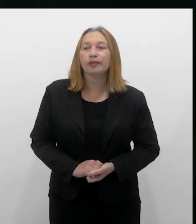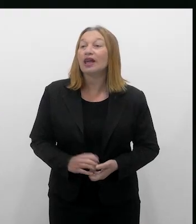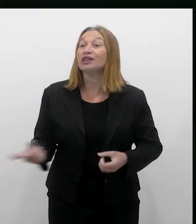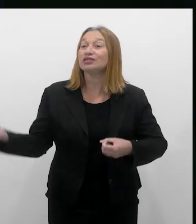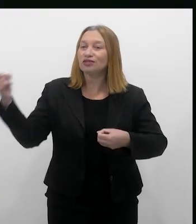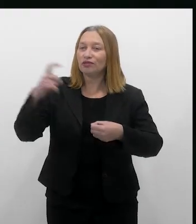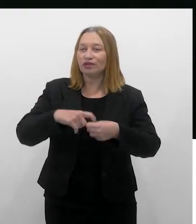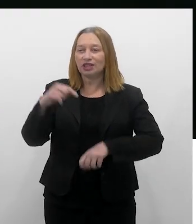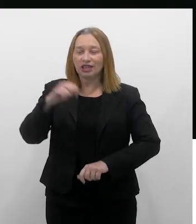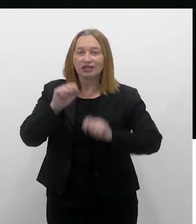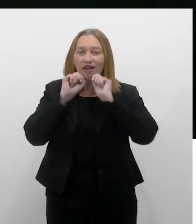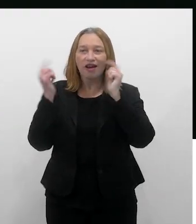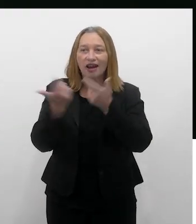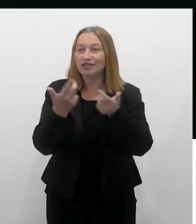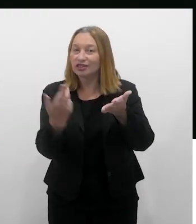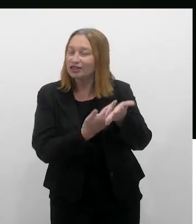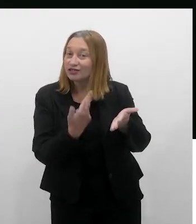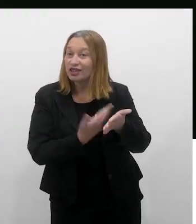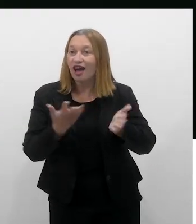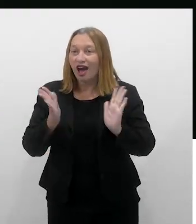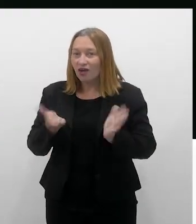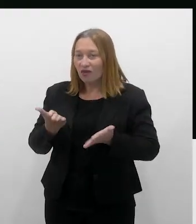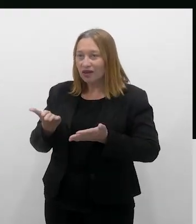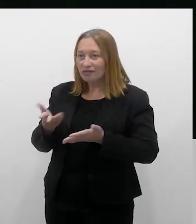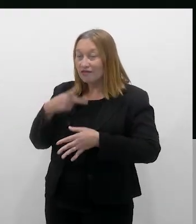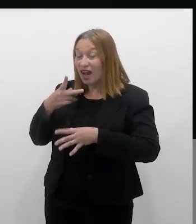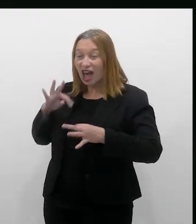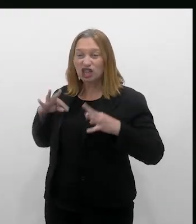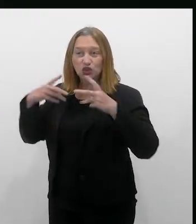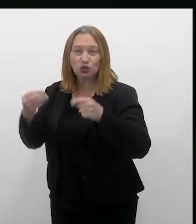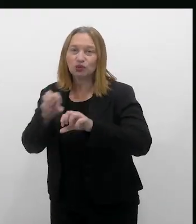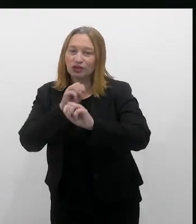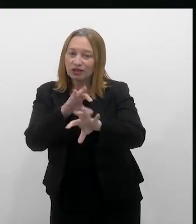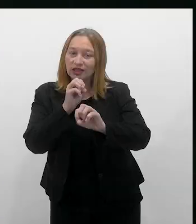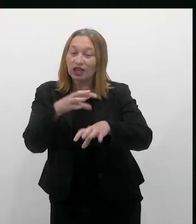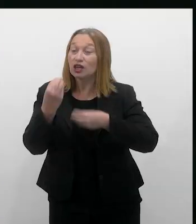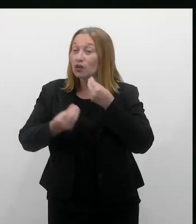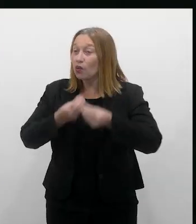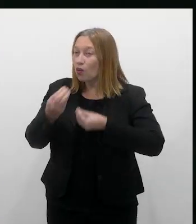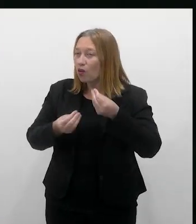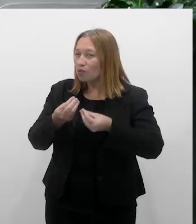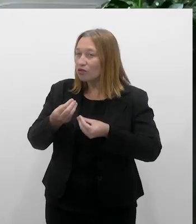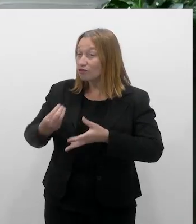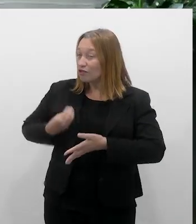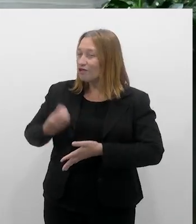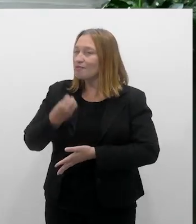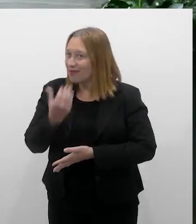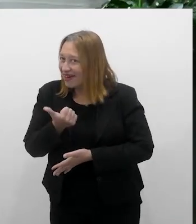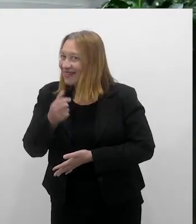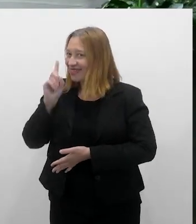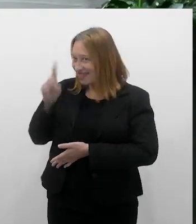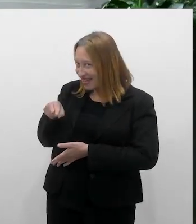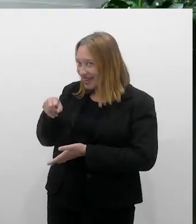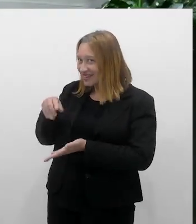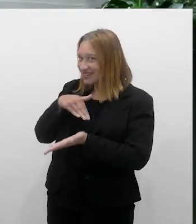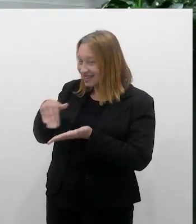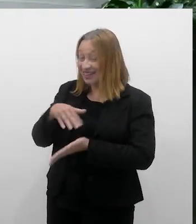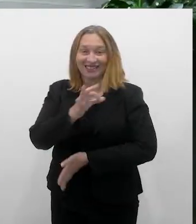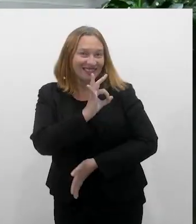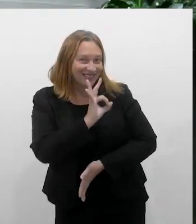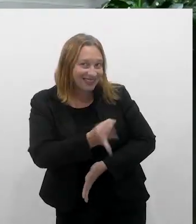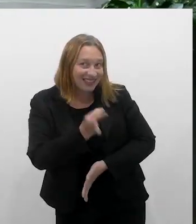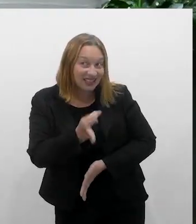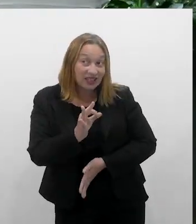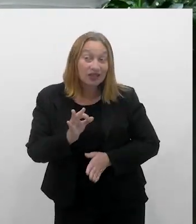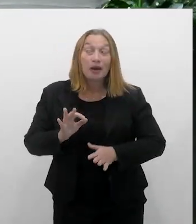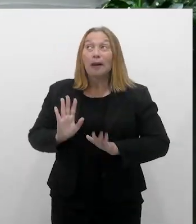De volta aqui no nosso Alerj Revista, agora a gente vai falar tudo sobre educação e como ela anda bem. Ela anda bem, né, secretária? Com